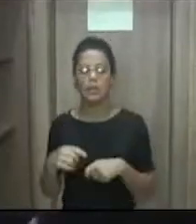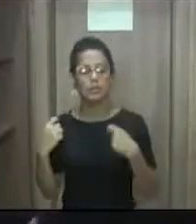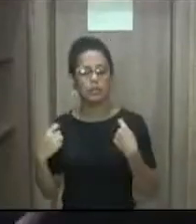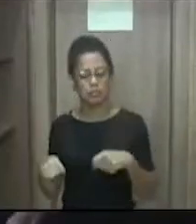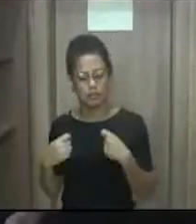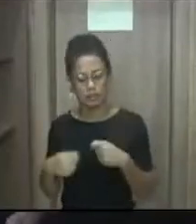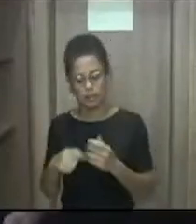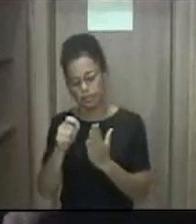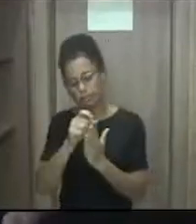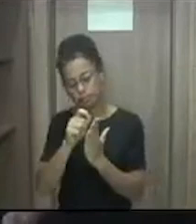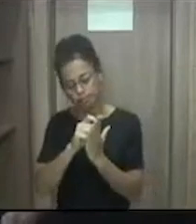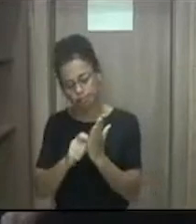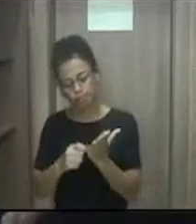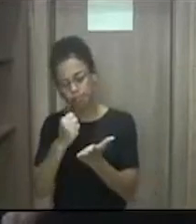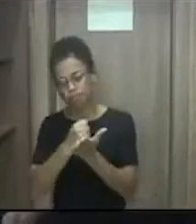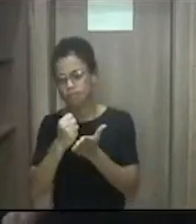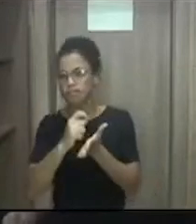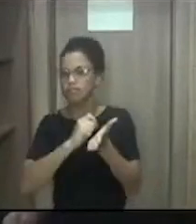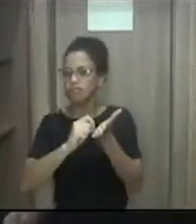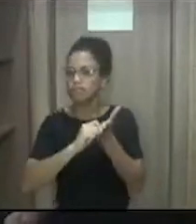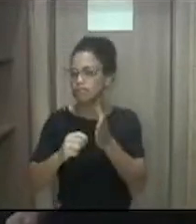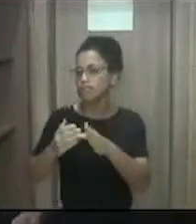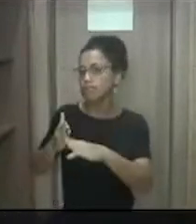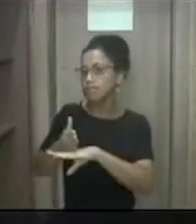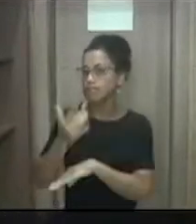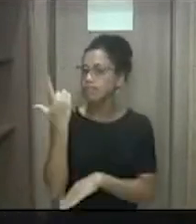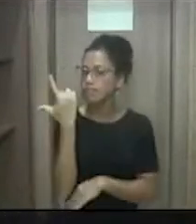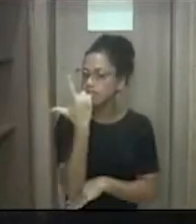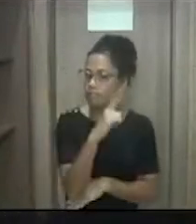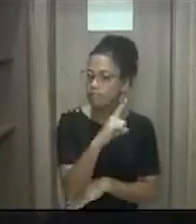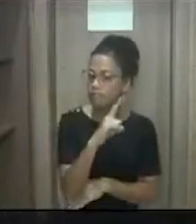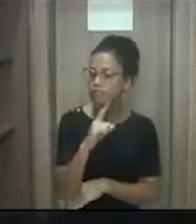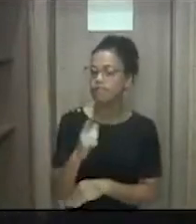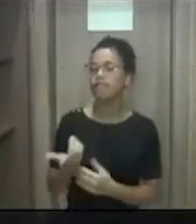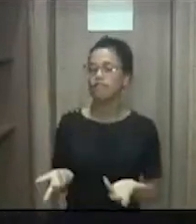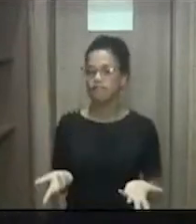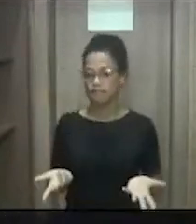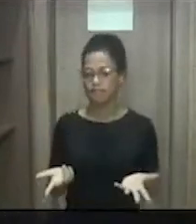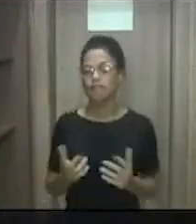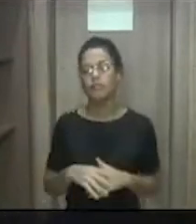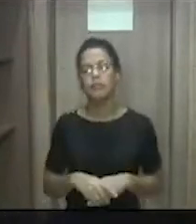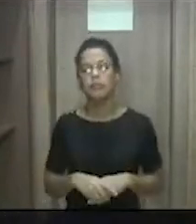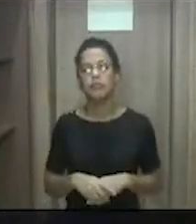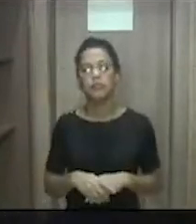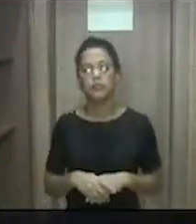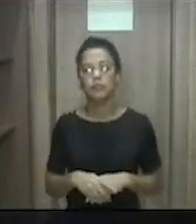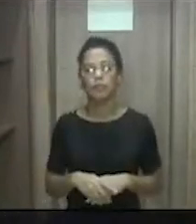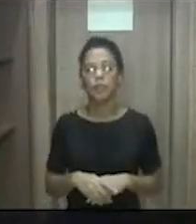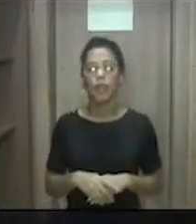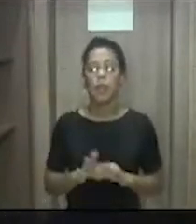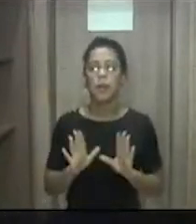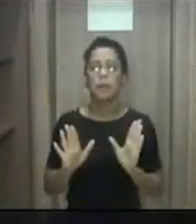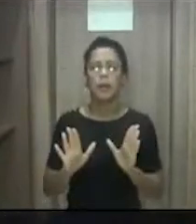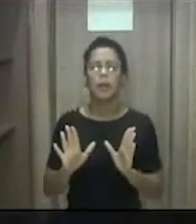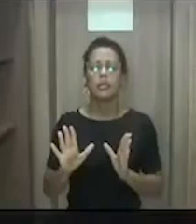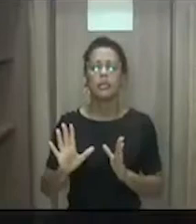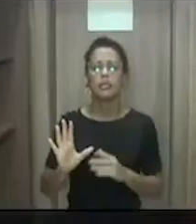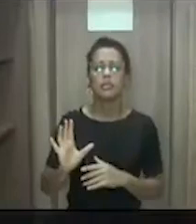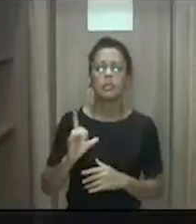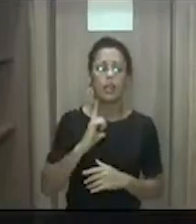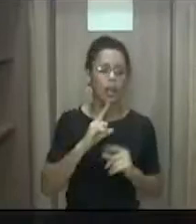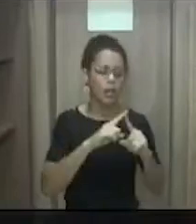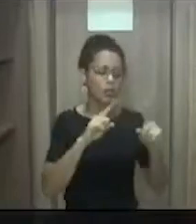de Ética em Pesquisa para poder acessar o município. Mas qual é a questão do